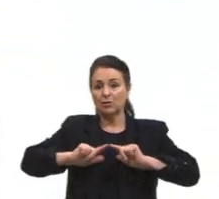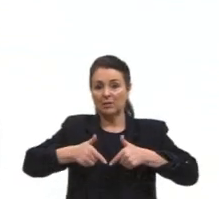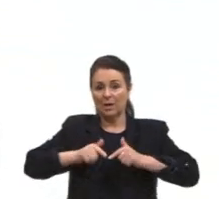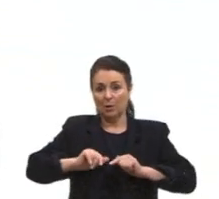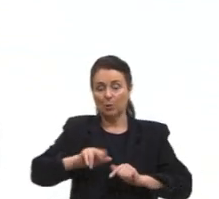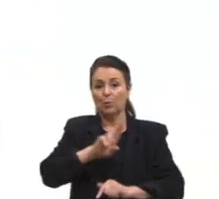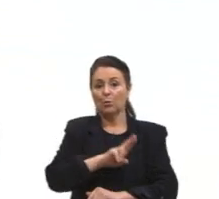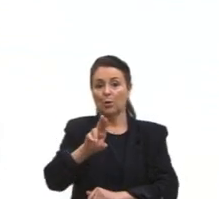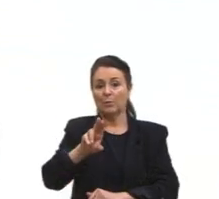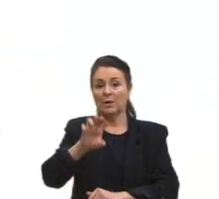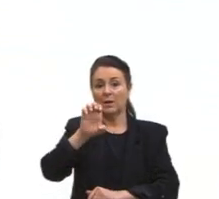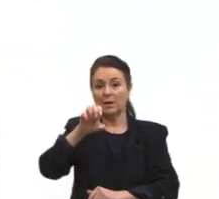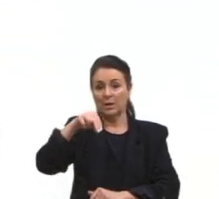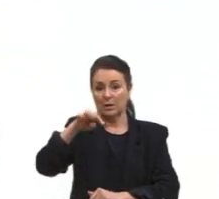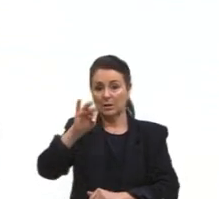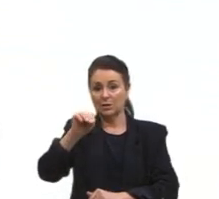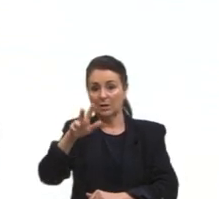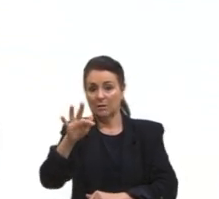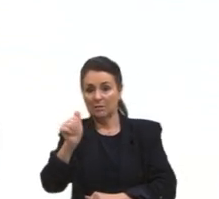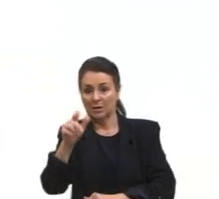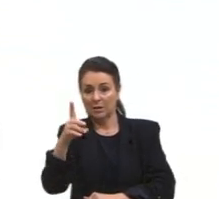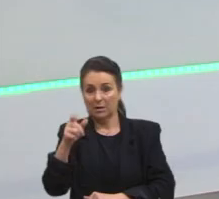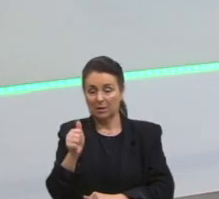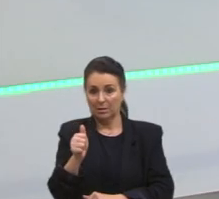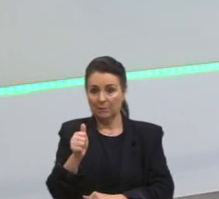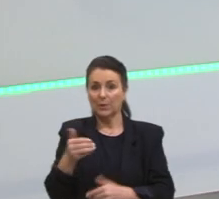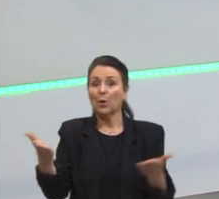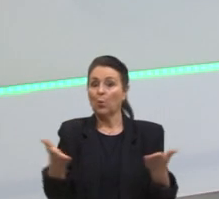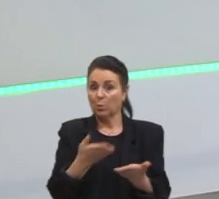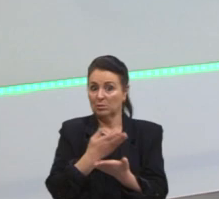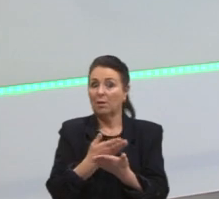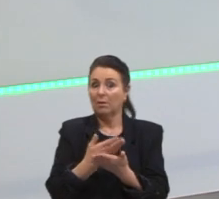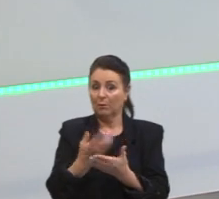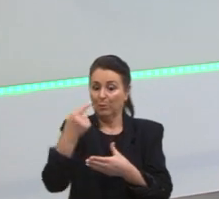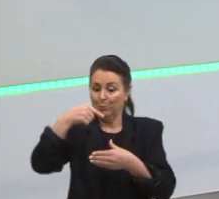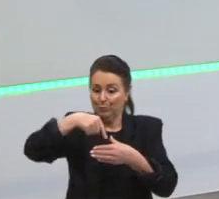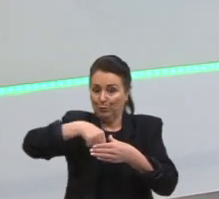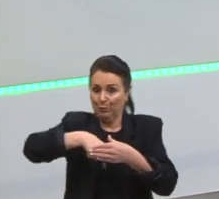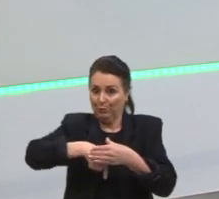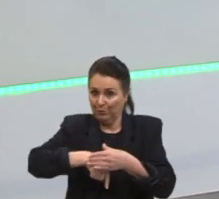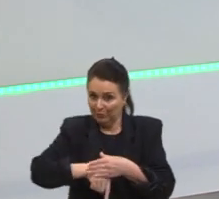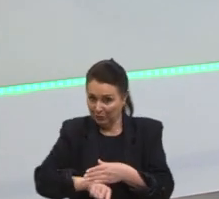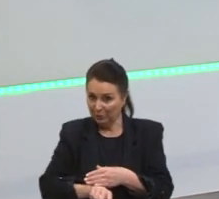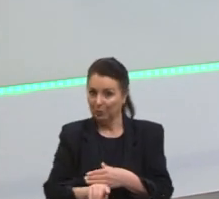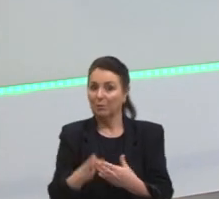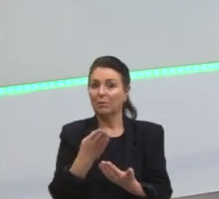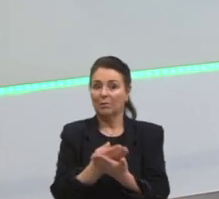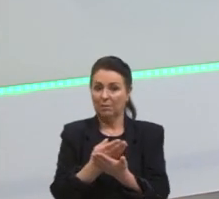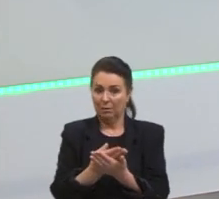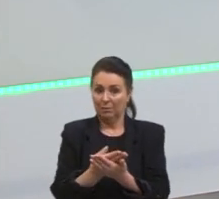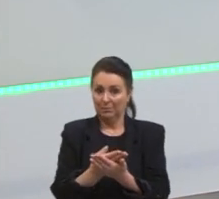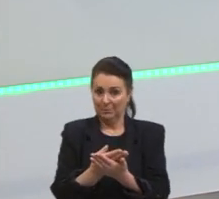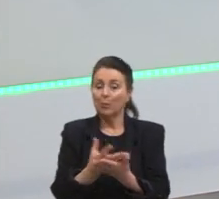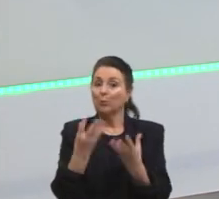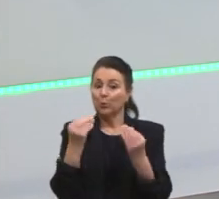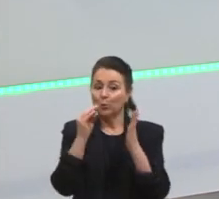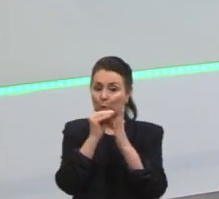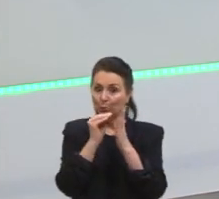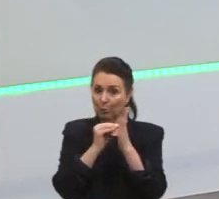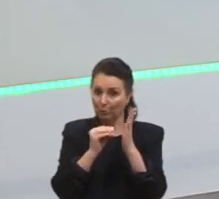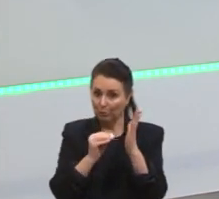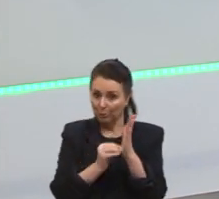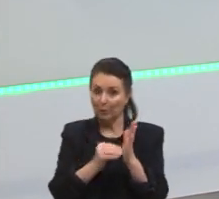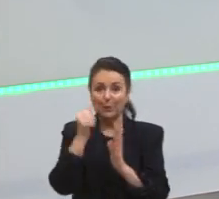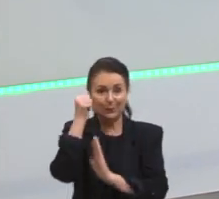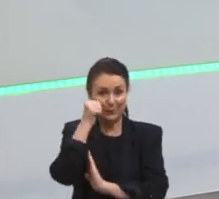hoje então a aula foi bem densa tá gurizada A aula foi bem densa foi muito pesada tá meninos